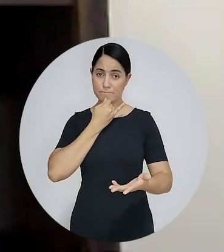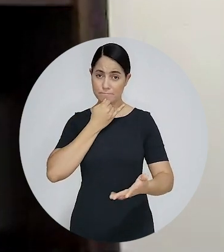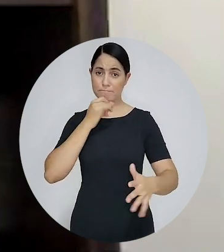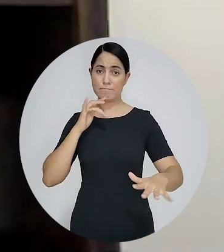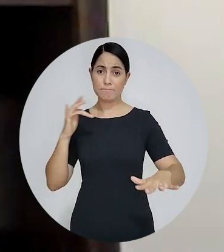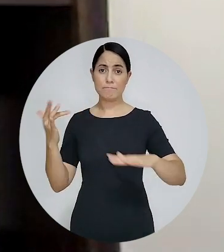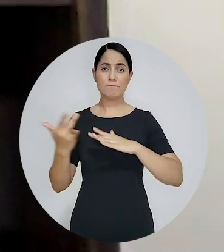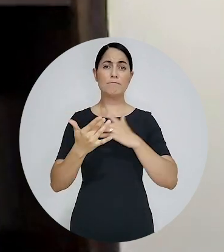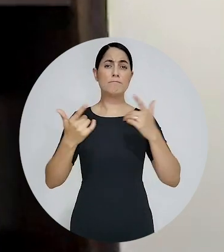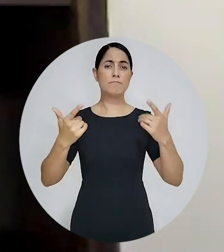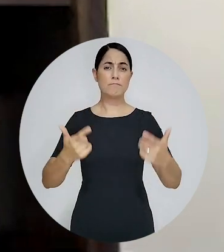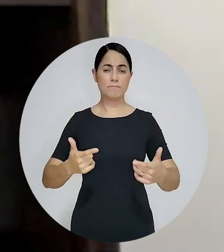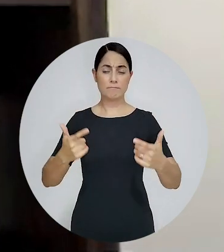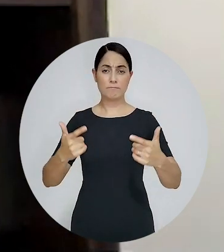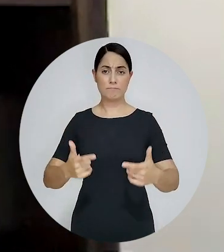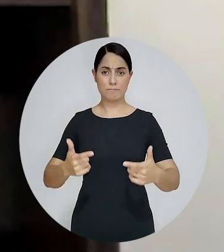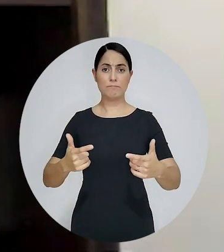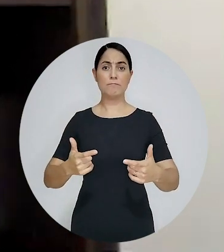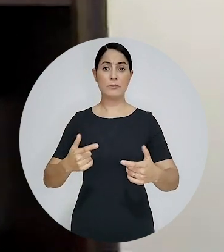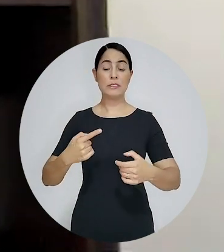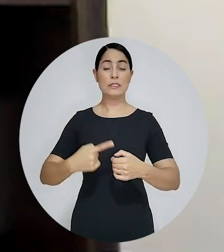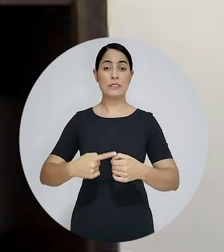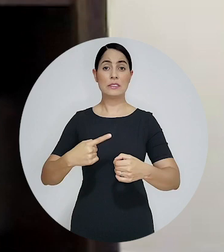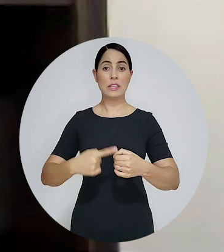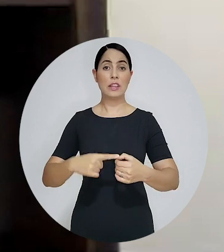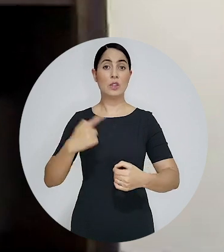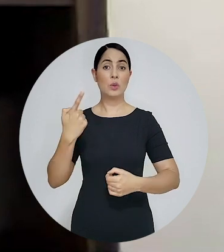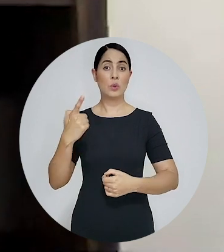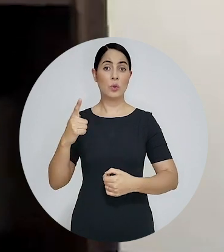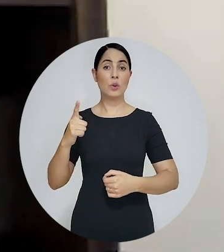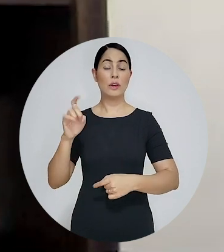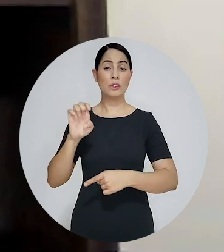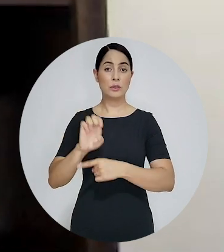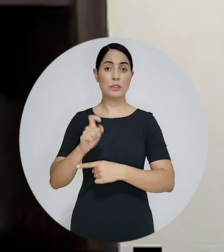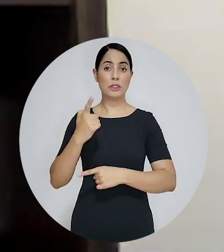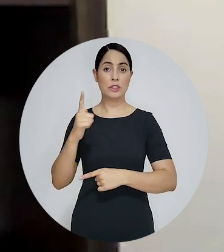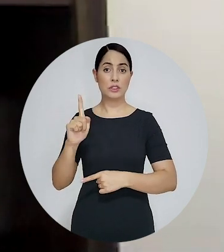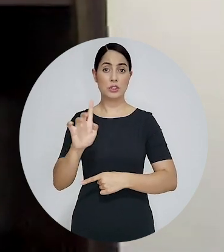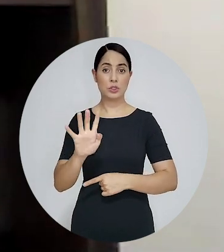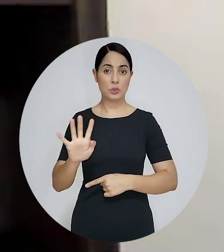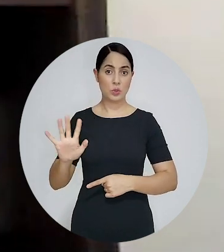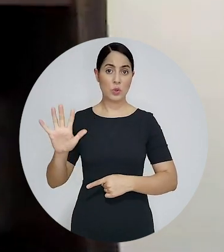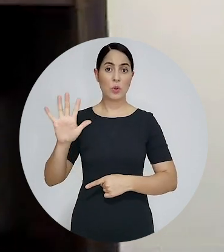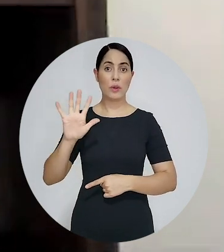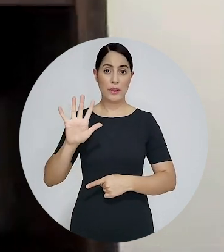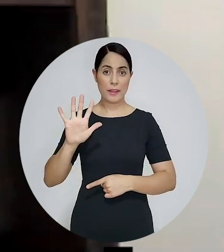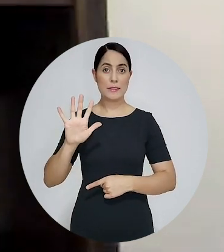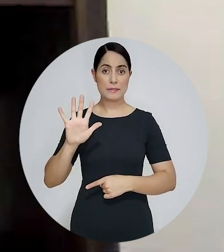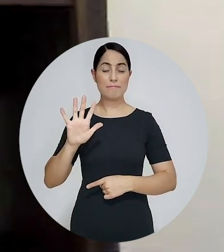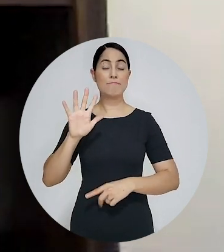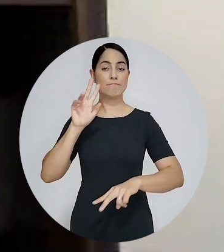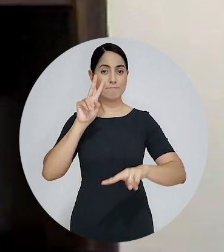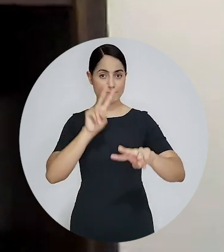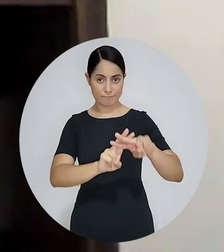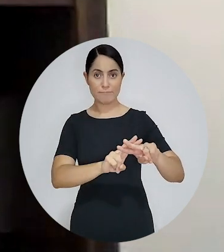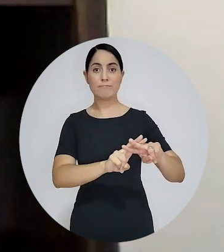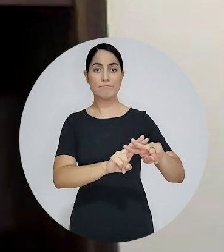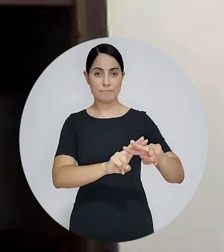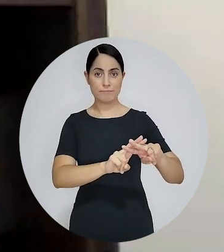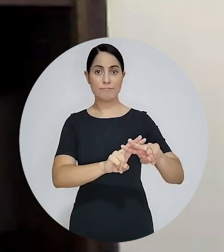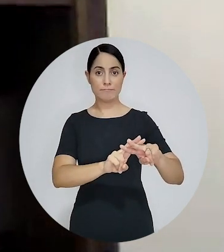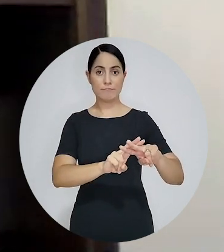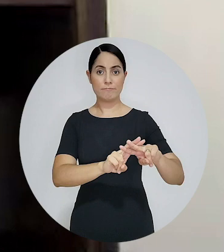redes sociais na cidade de Goiânia, estado de Goiás, esta ordem de prisão é